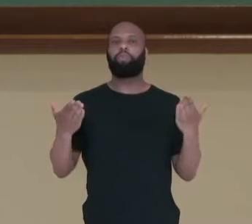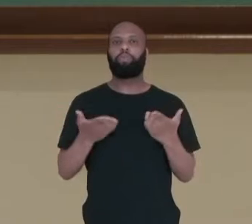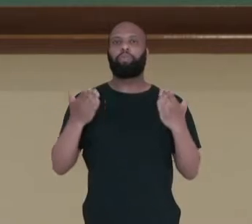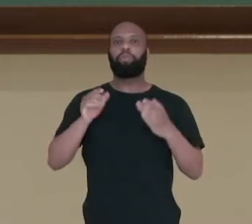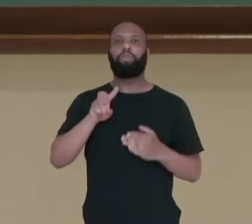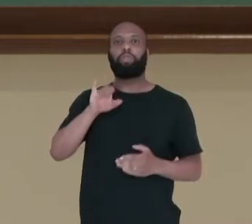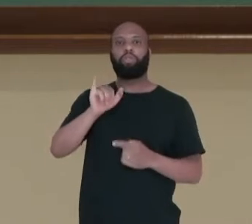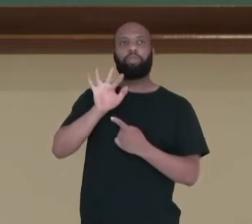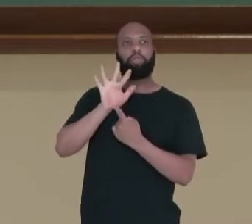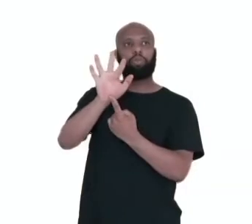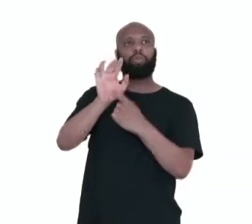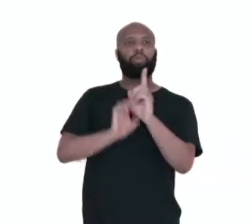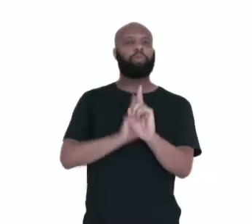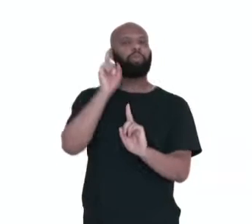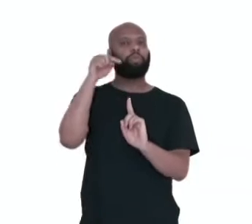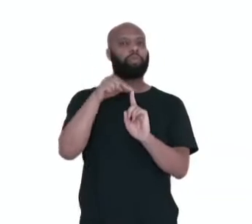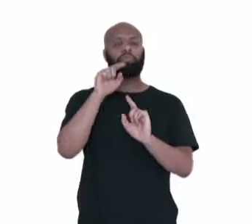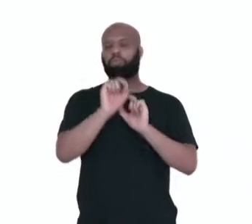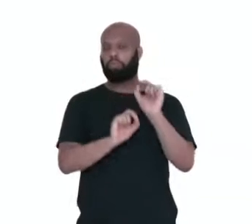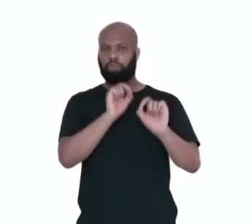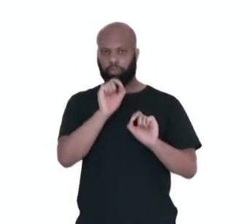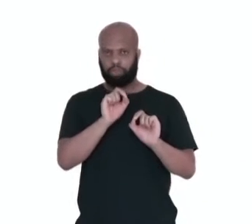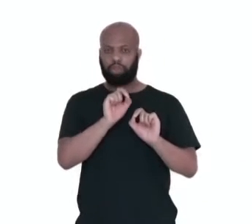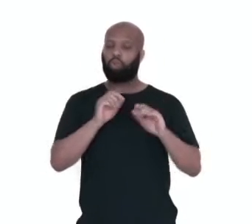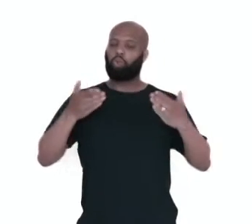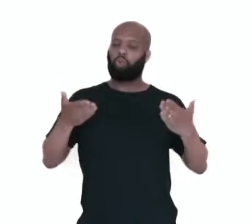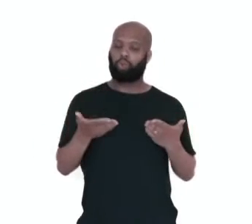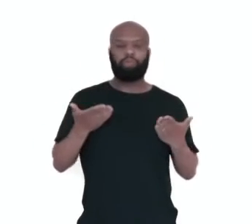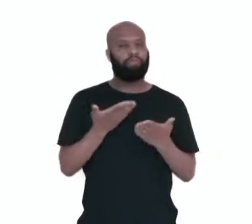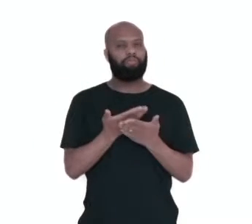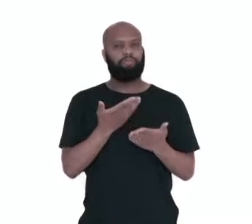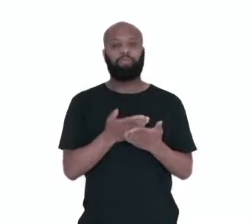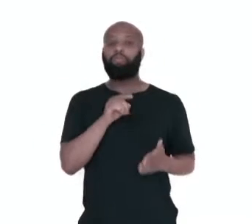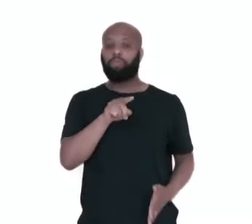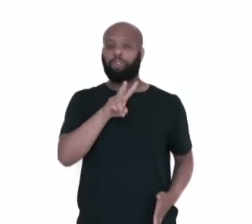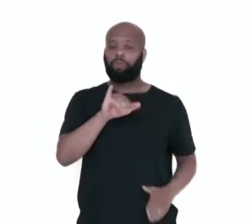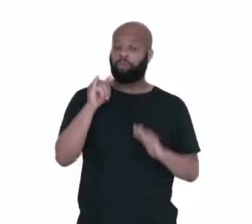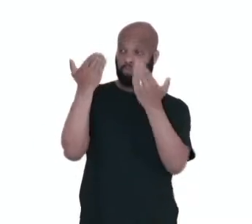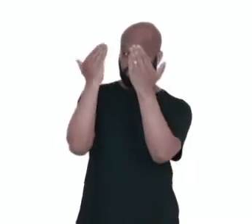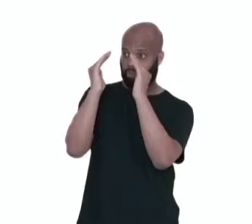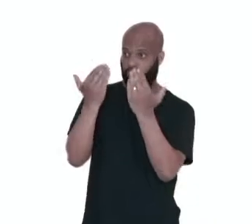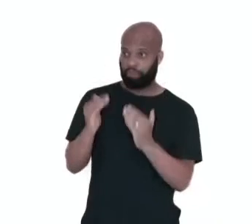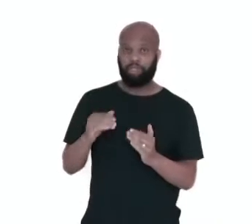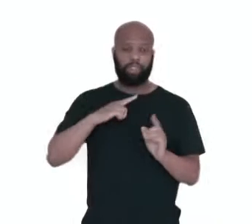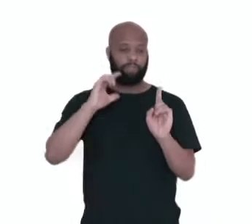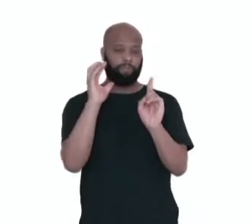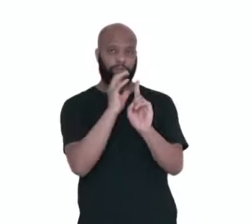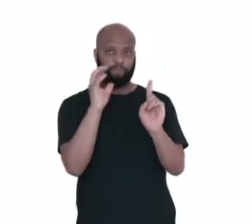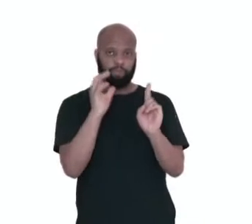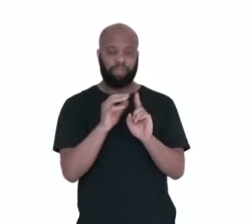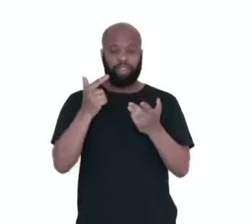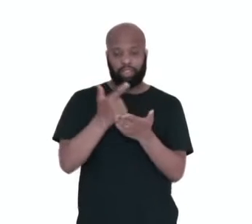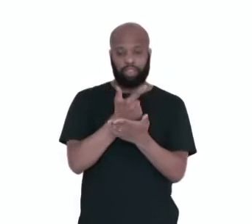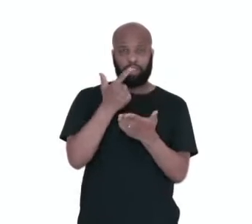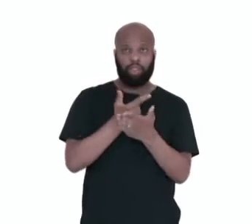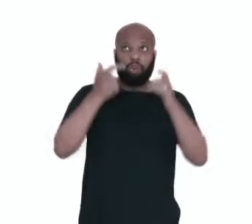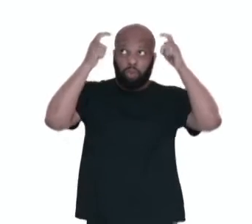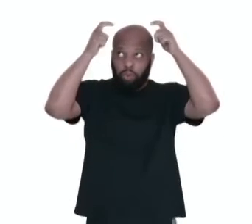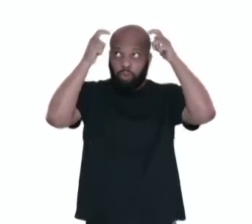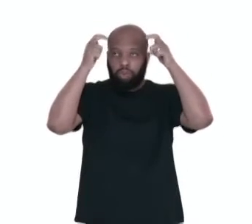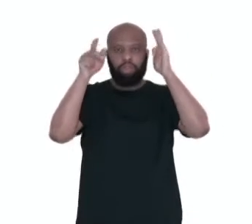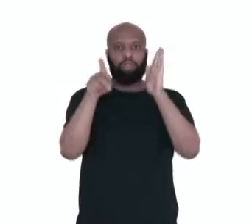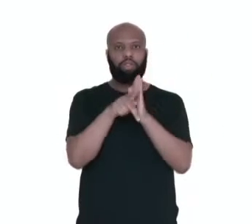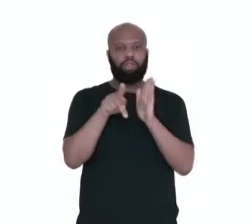então com os nossos objetivos, tá? Na aula de hoje vamos analisar a influência da obra O Príncipe de